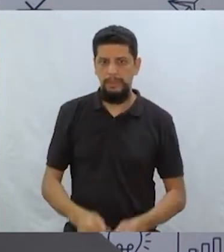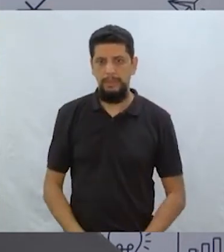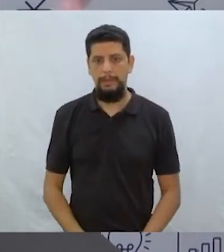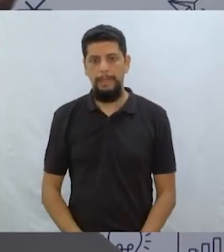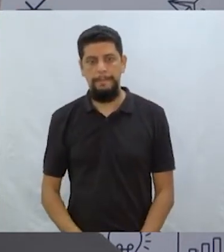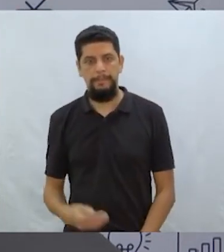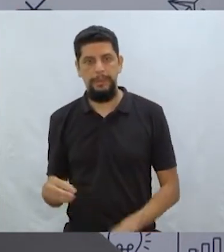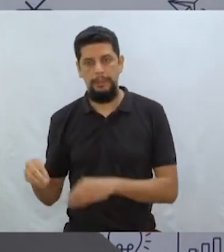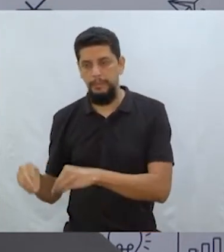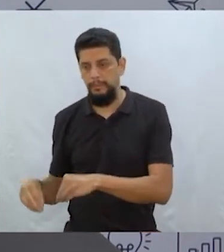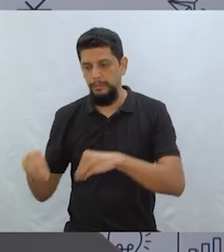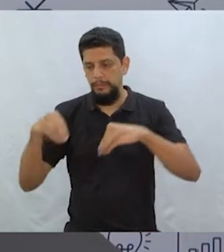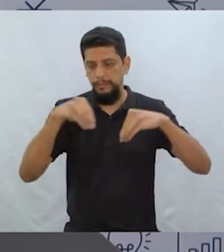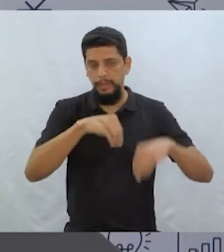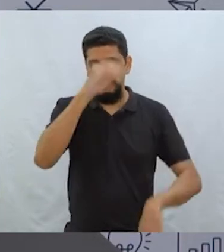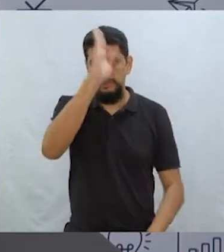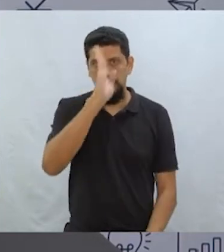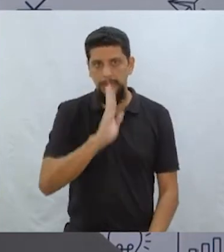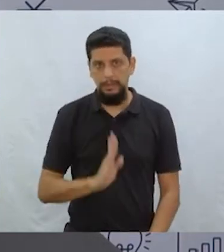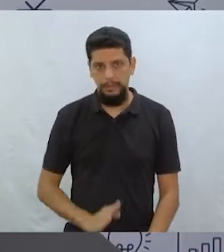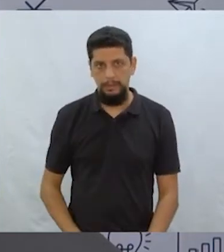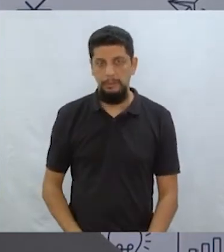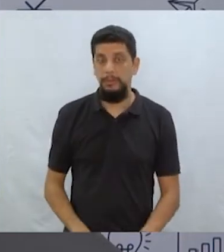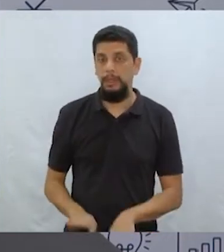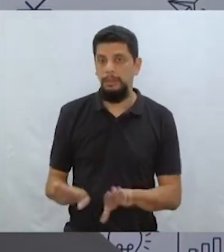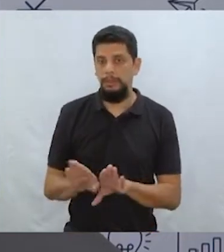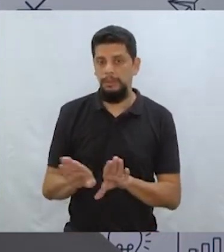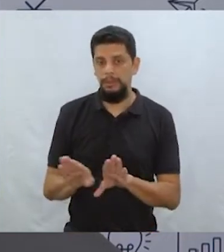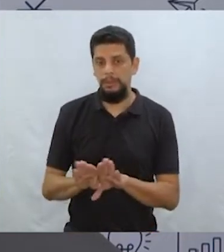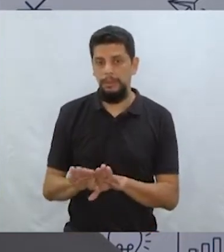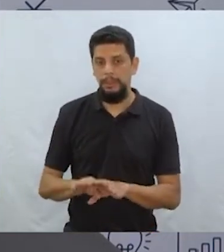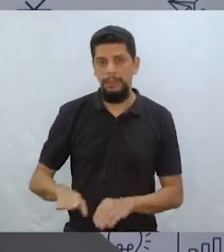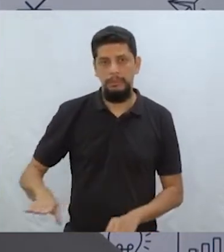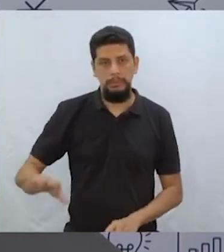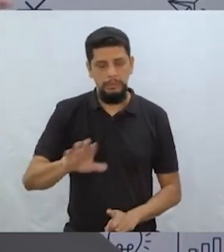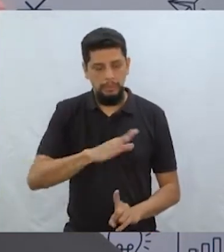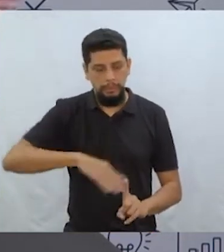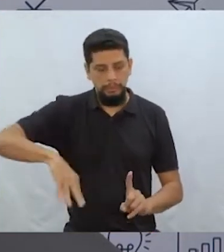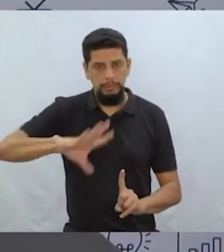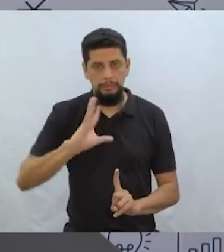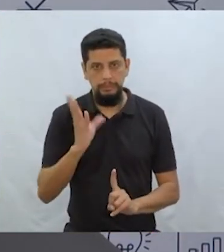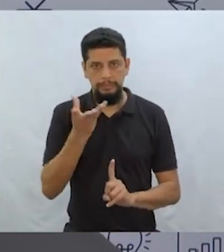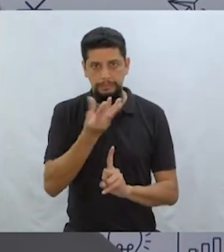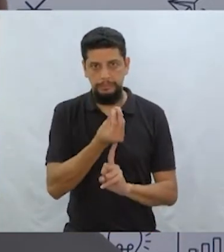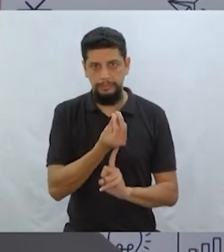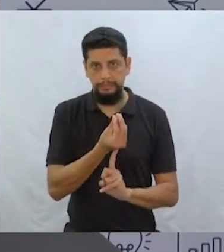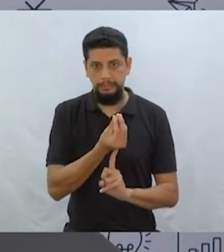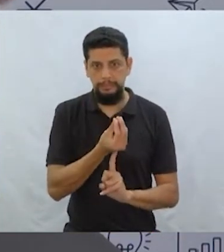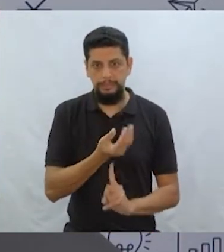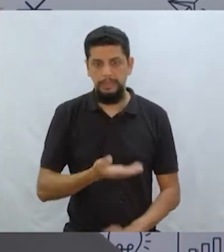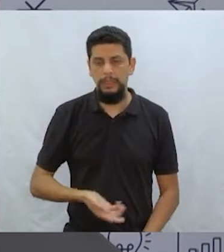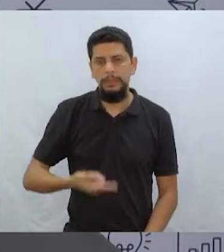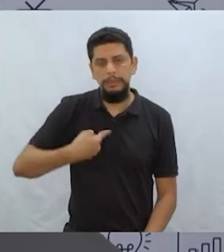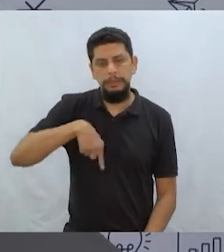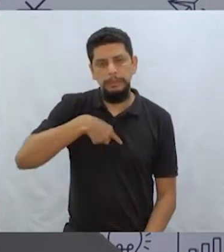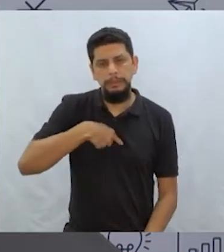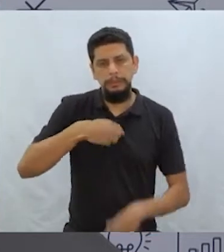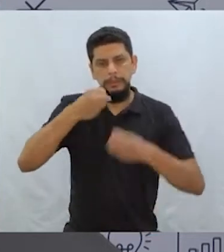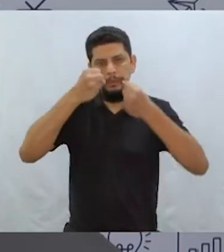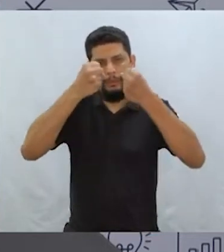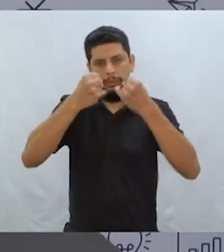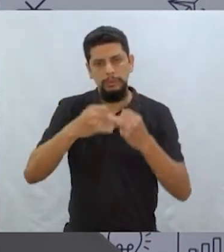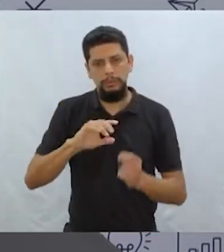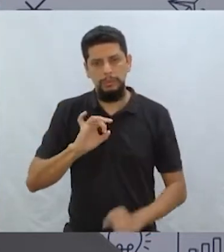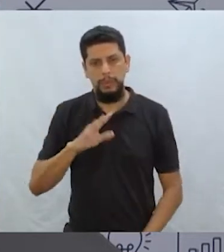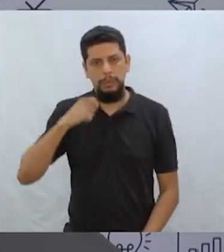parentes depois Também vieram para o Brasil e esses parentes também era da área artística e quando a gente fala da área artística nós não